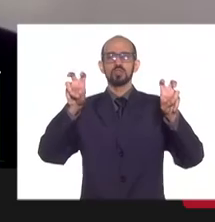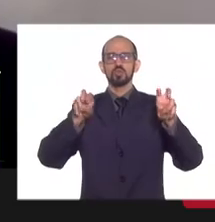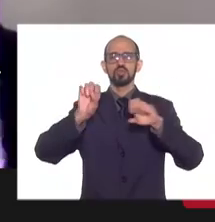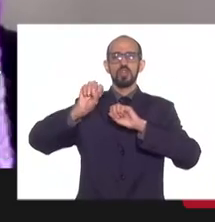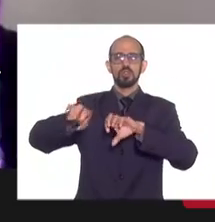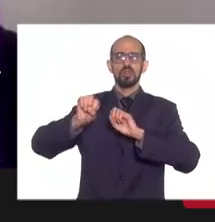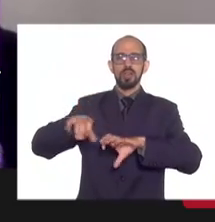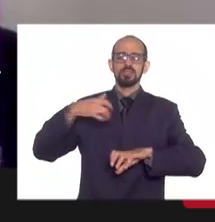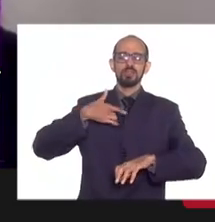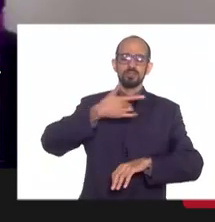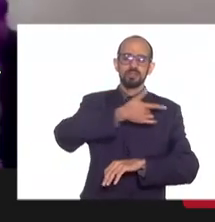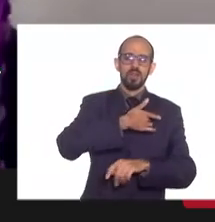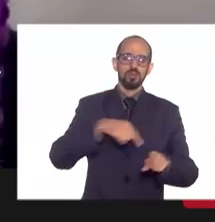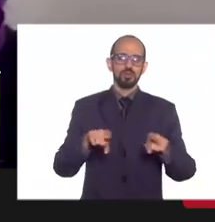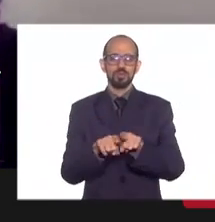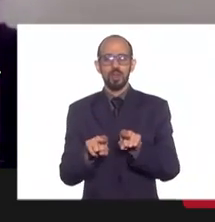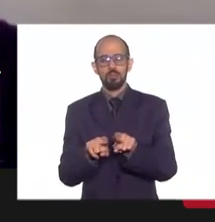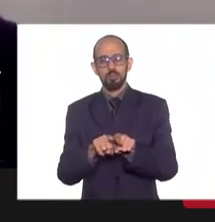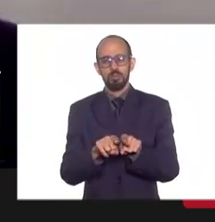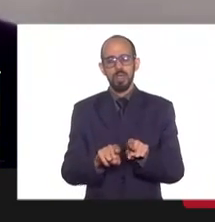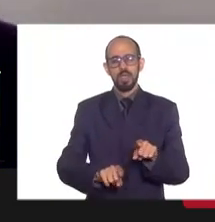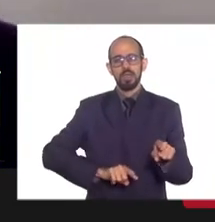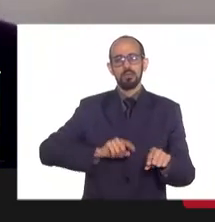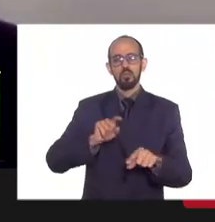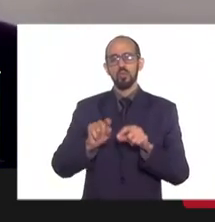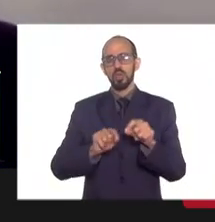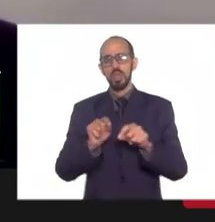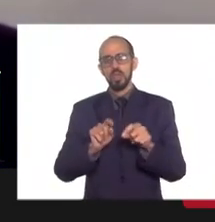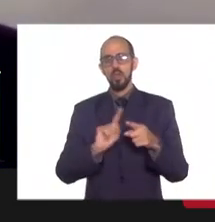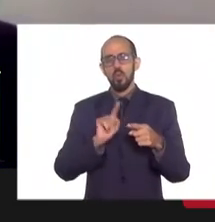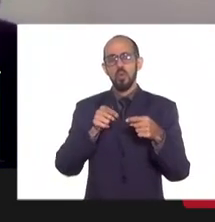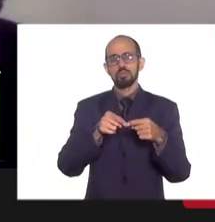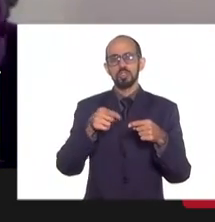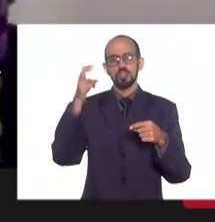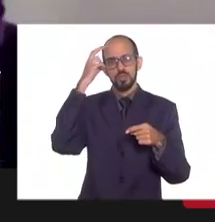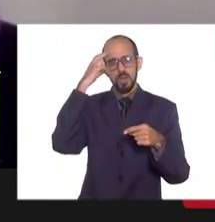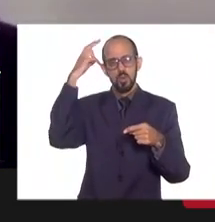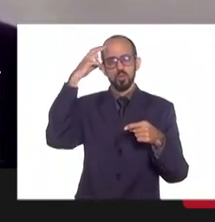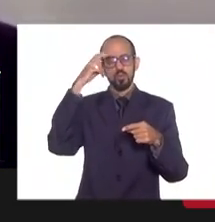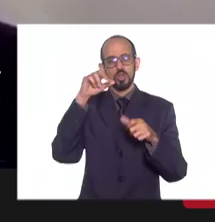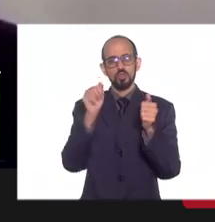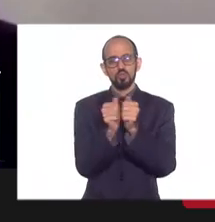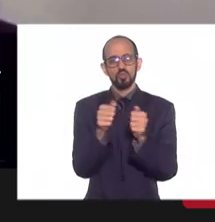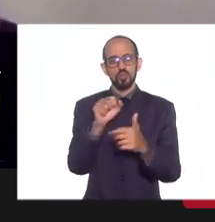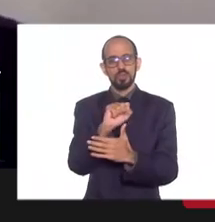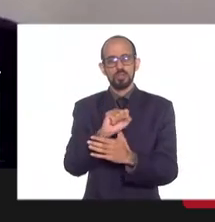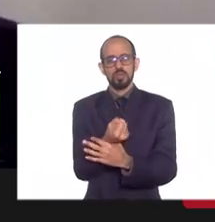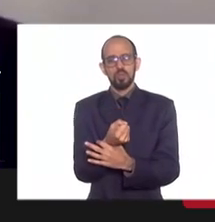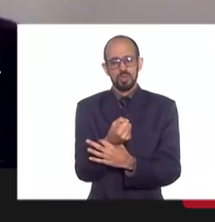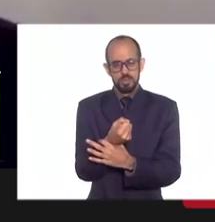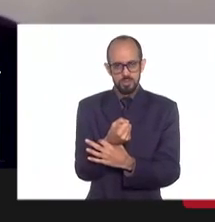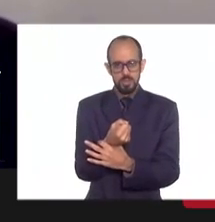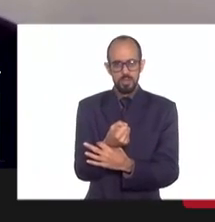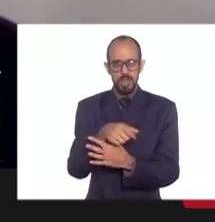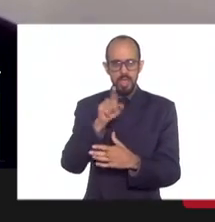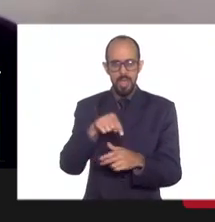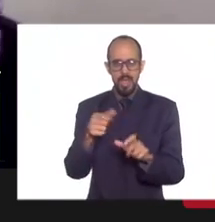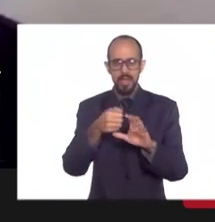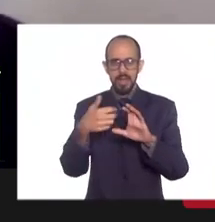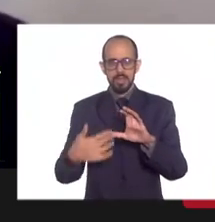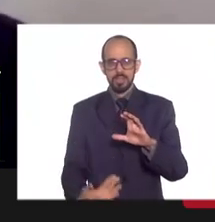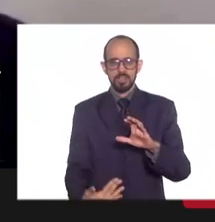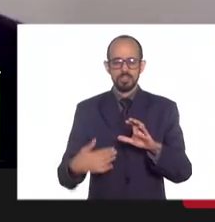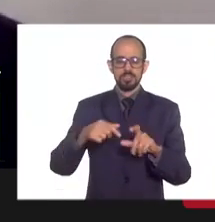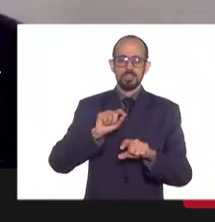como saúde também com a perspectiva da cultura juntamente com segurança pública enfim aspectos que